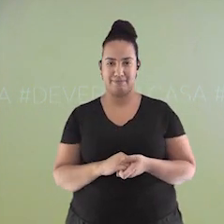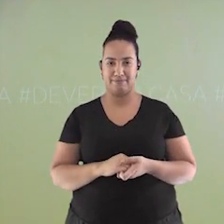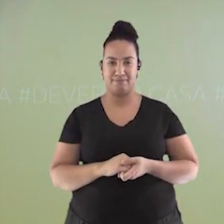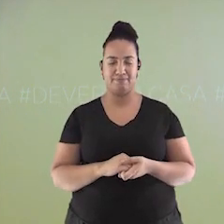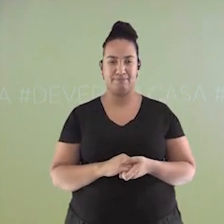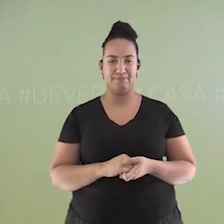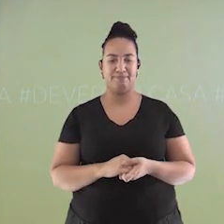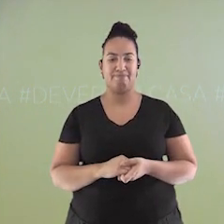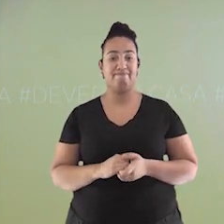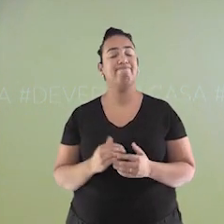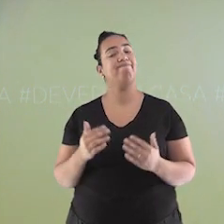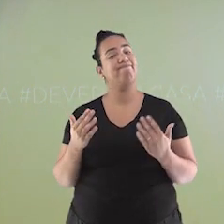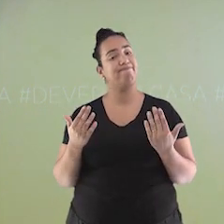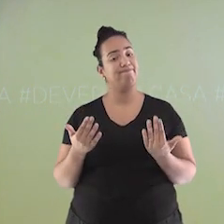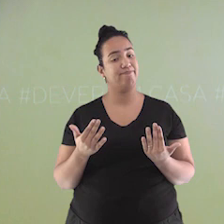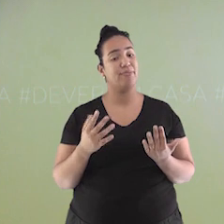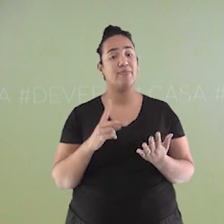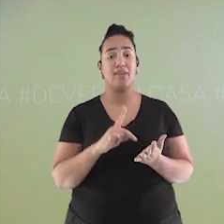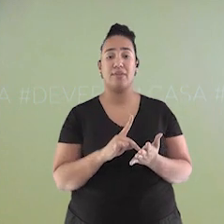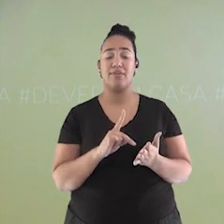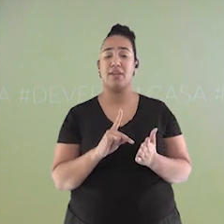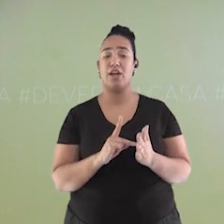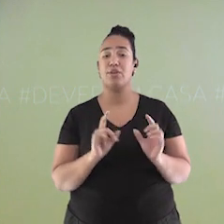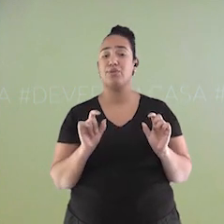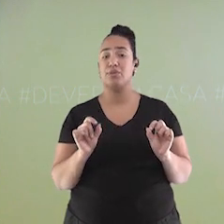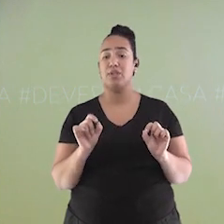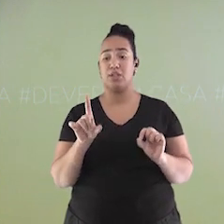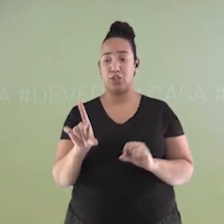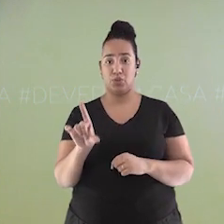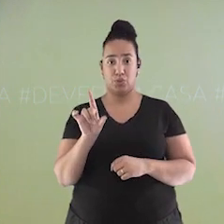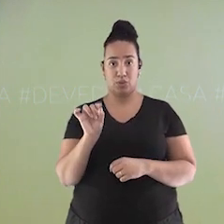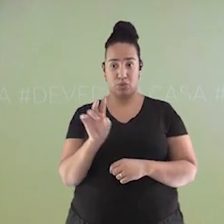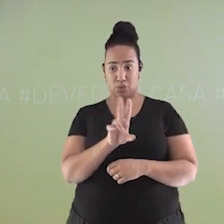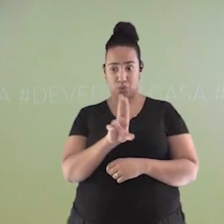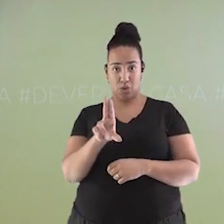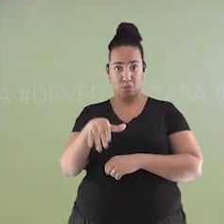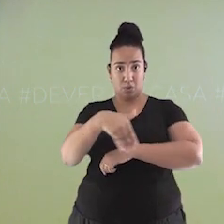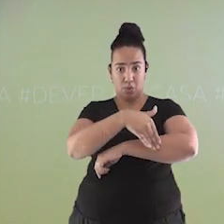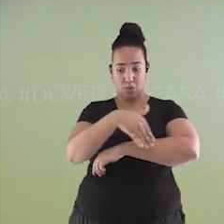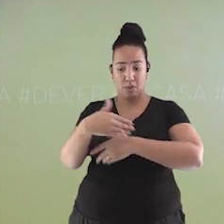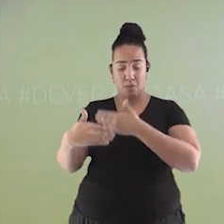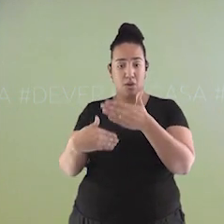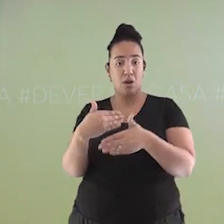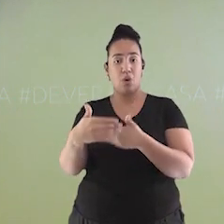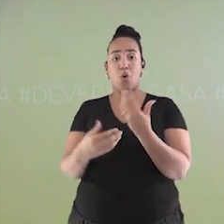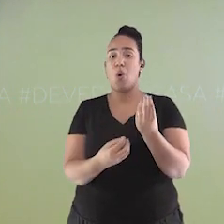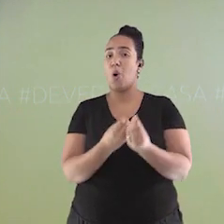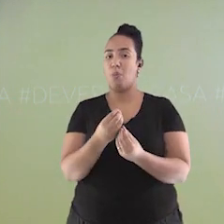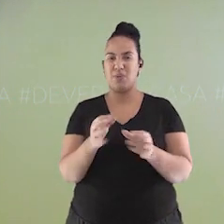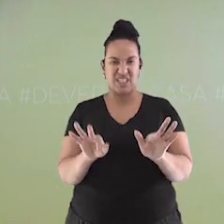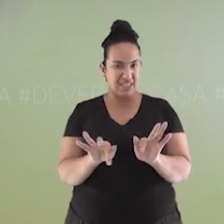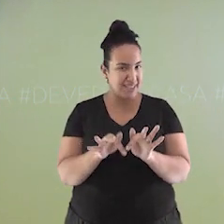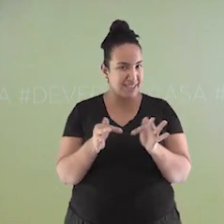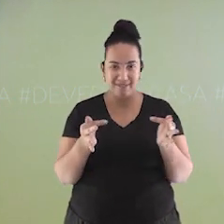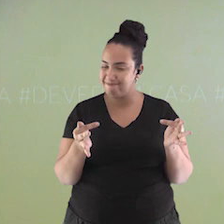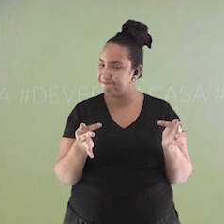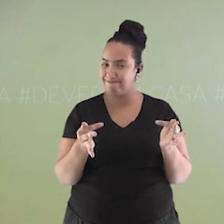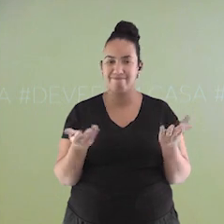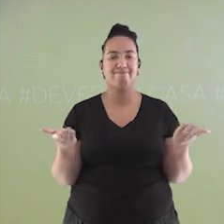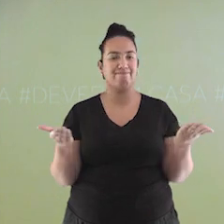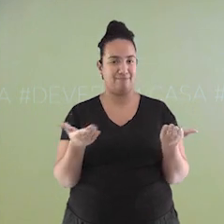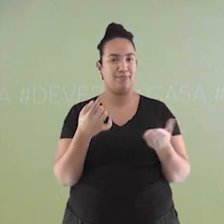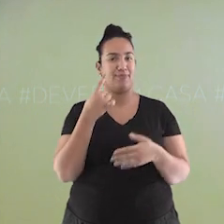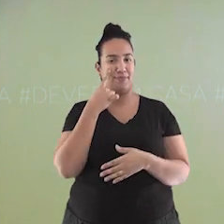ela? A verdade é que o processo de escolha de nomes de lugares não é tão